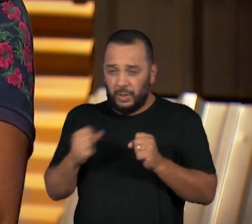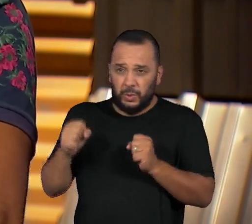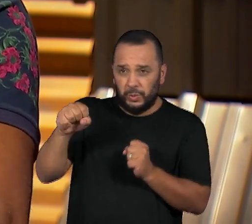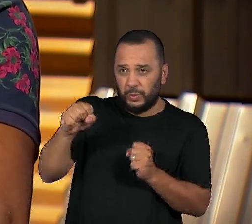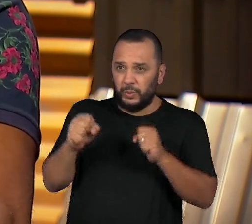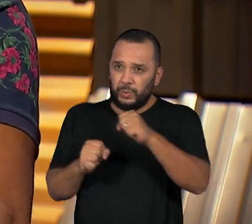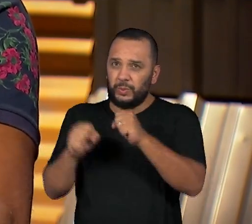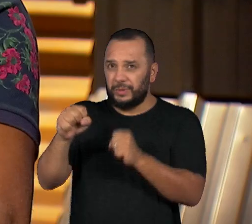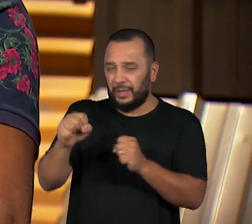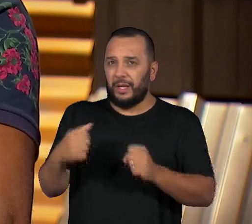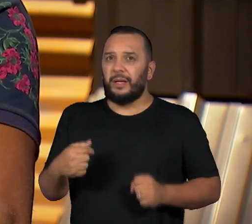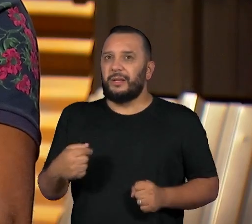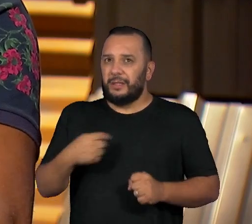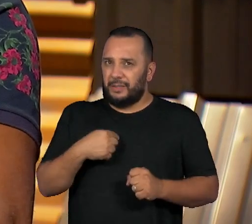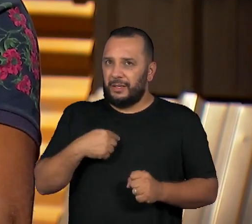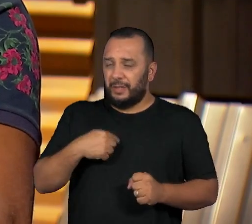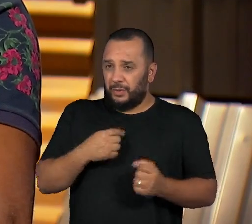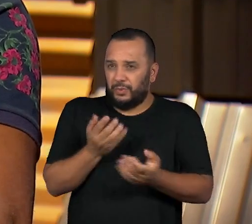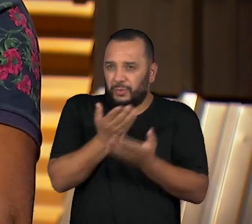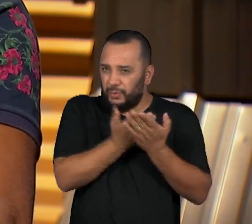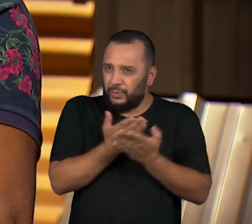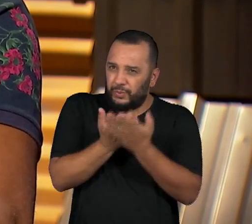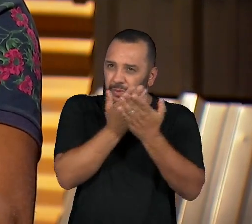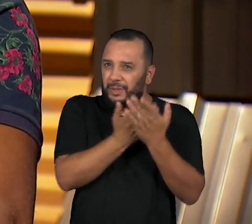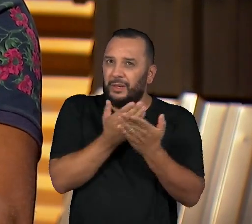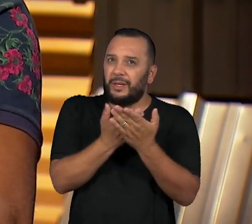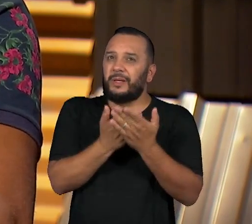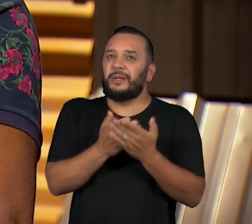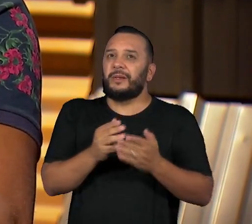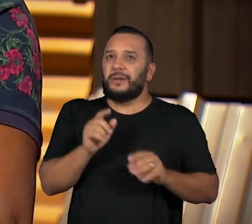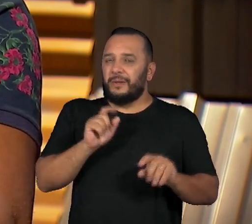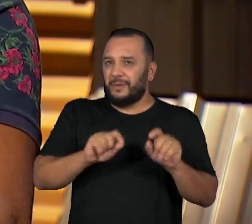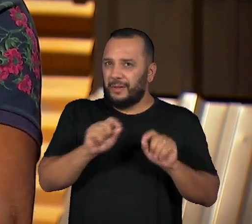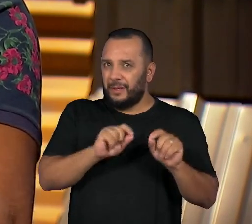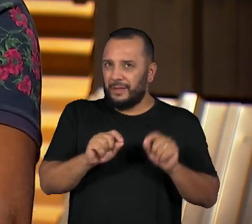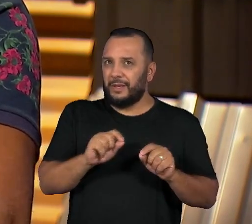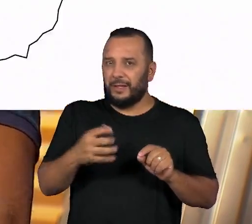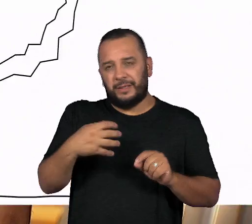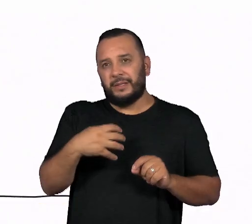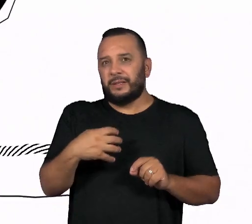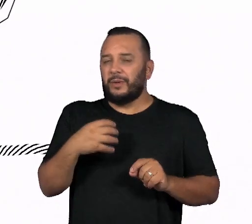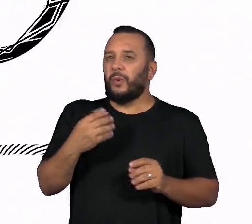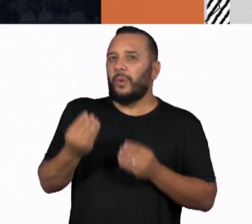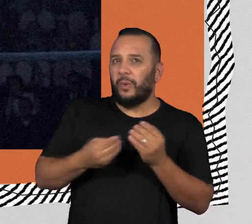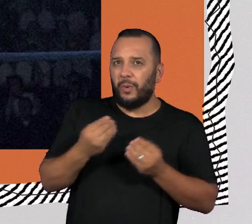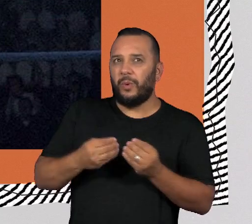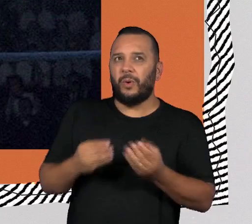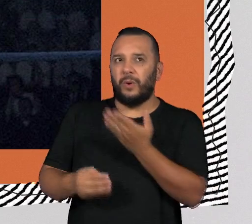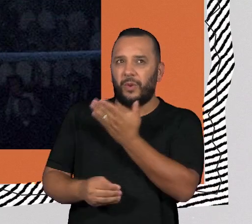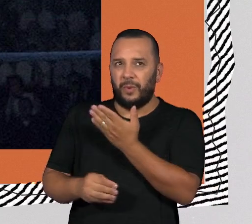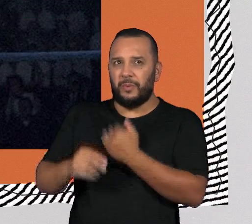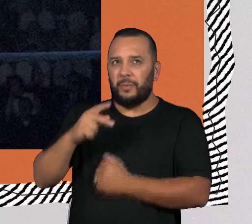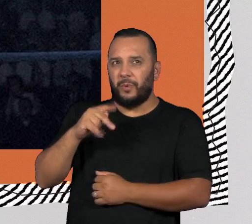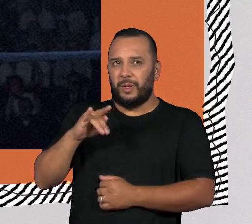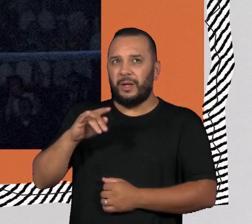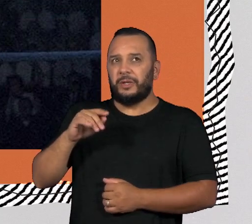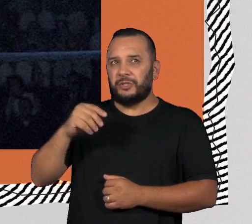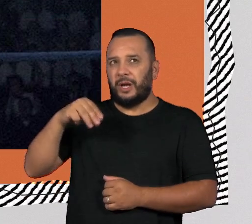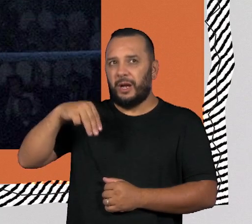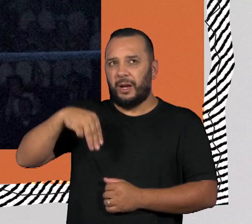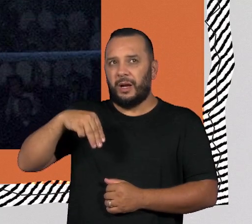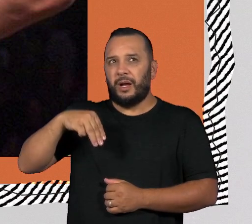Eu sempre fui um cara, assim, que estudei muito os 3 jeitos do Muhammad Ali, do Roy Jones Jr.,